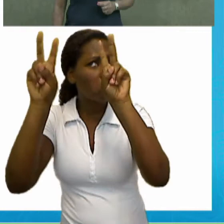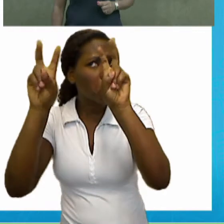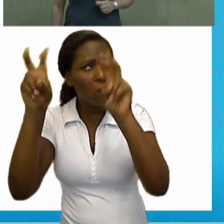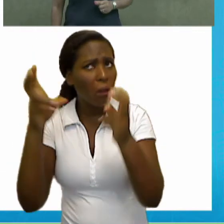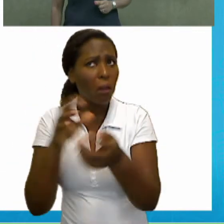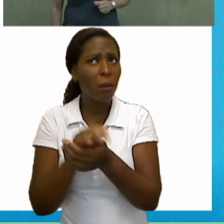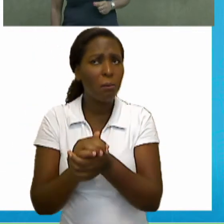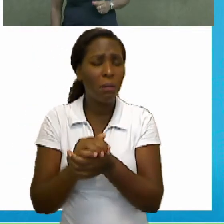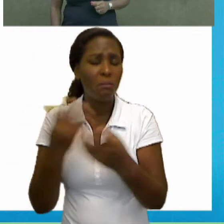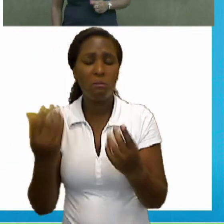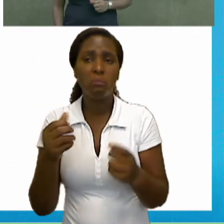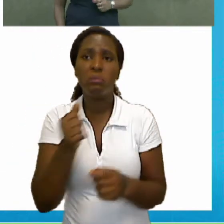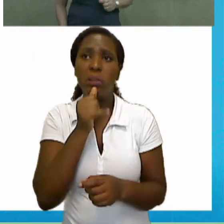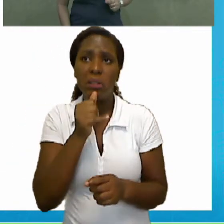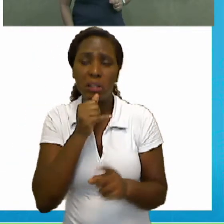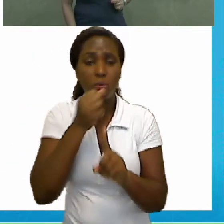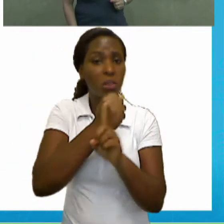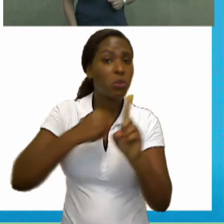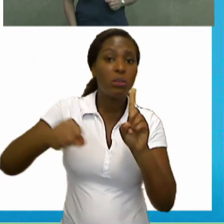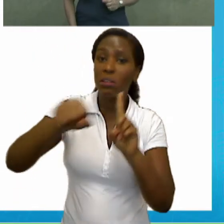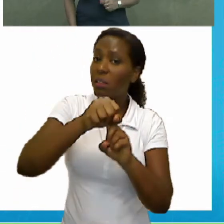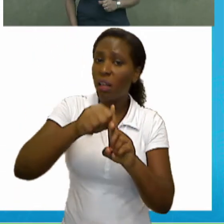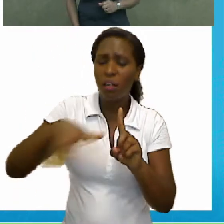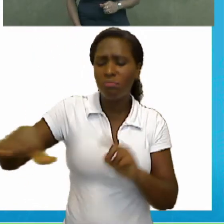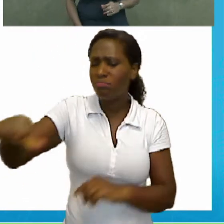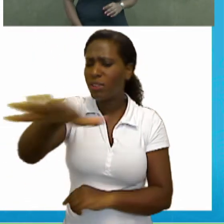da sociedade em geral.